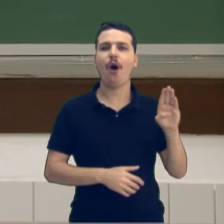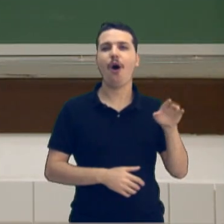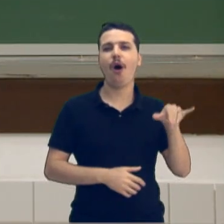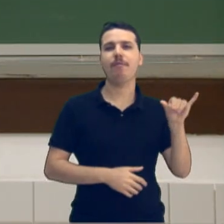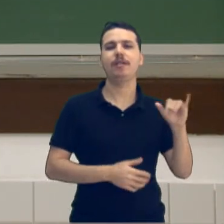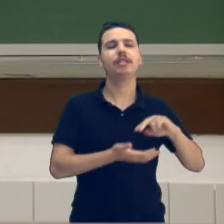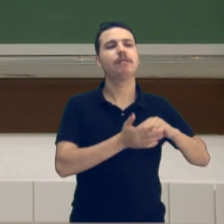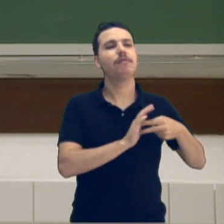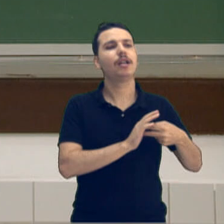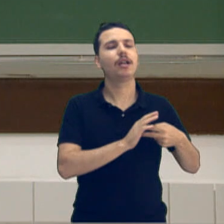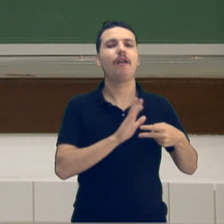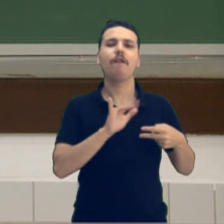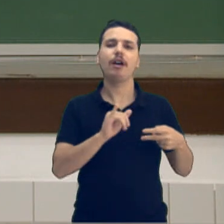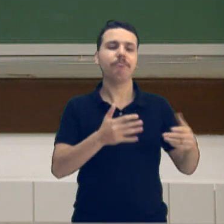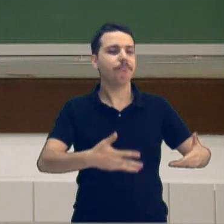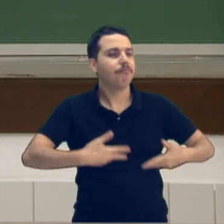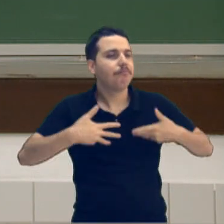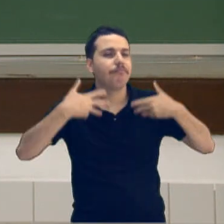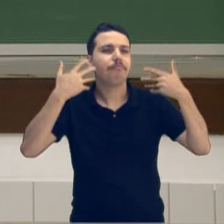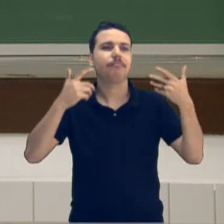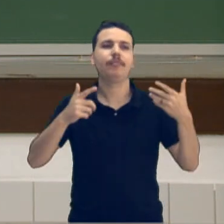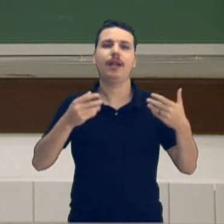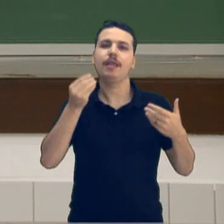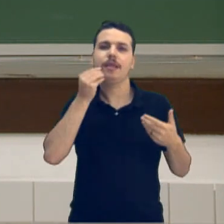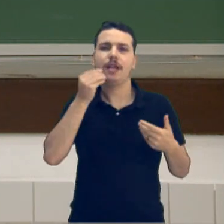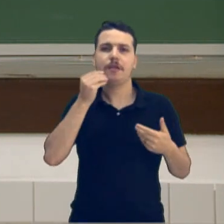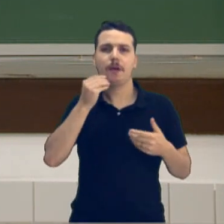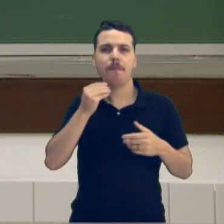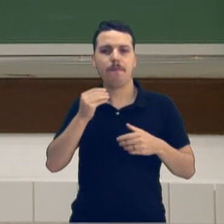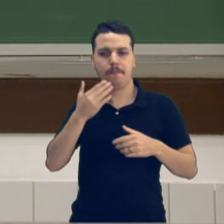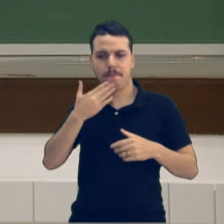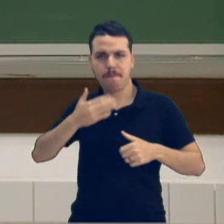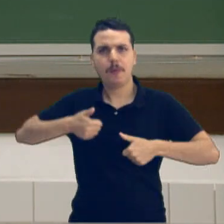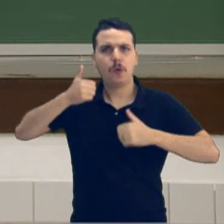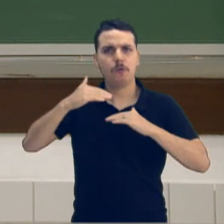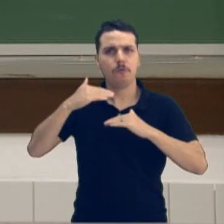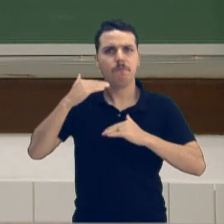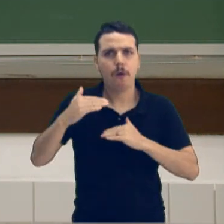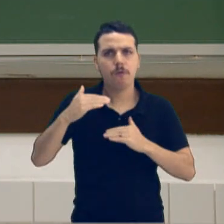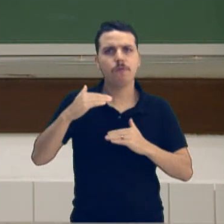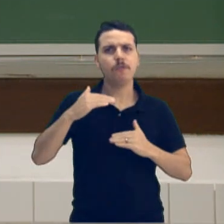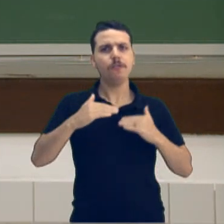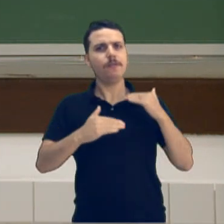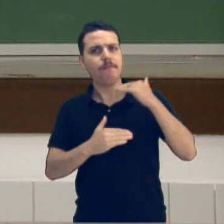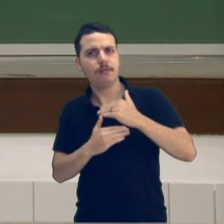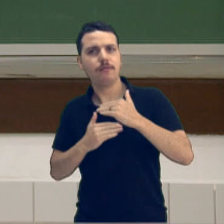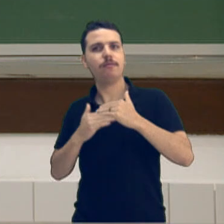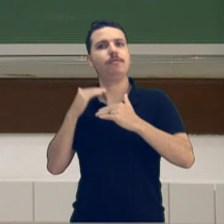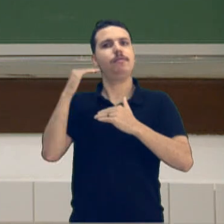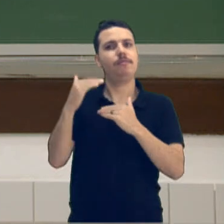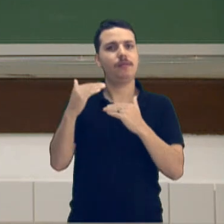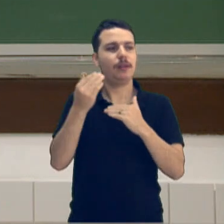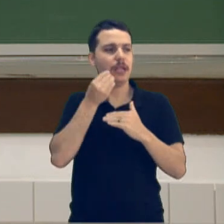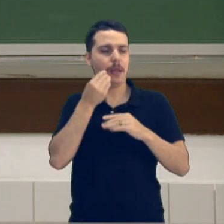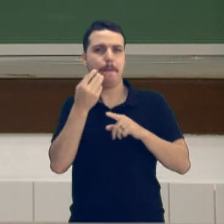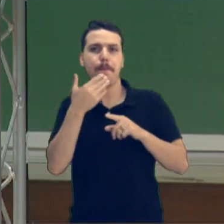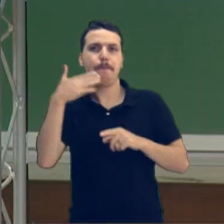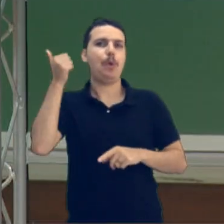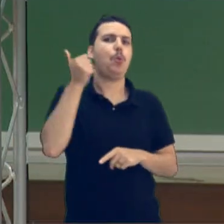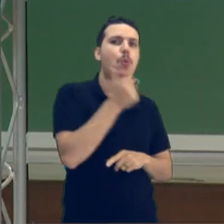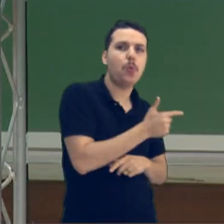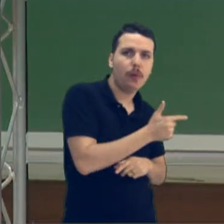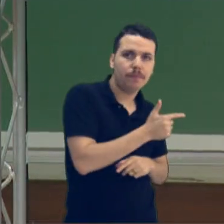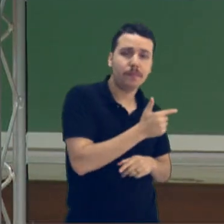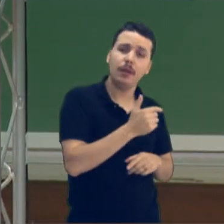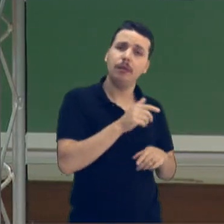vai motivando muito, né? As pessoas tentam se superar os seus limites, desafiar o seu colega de trabalho. E isso